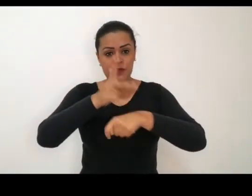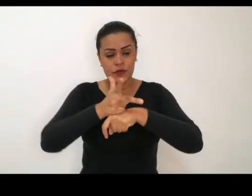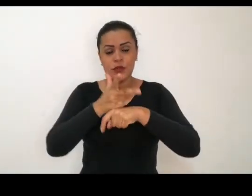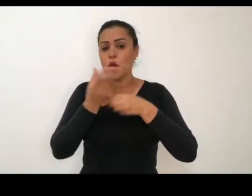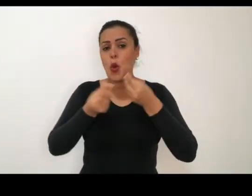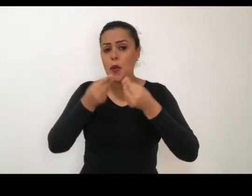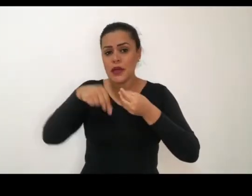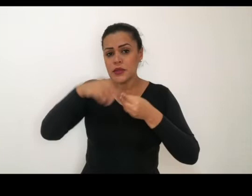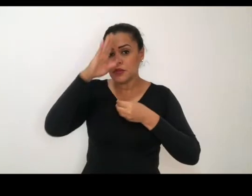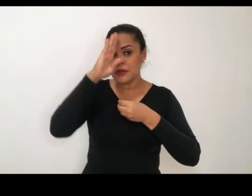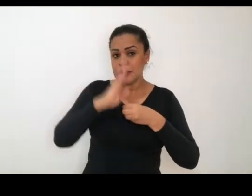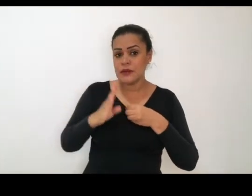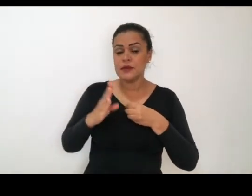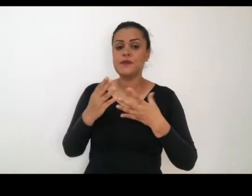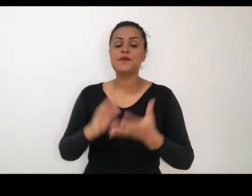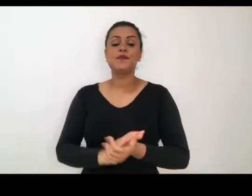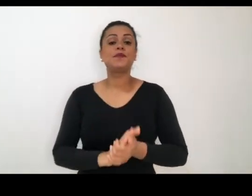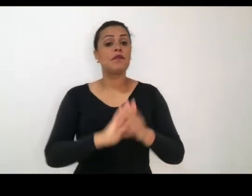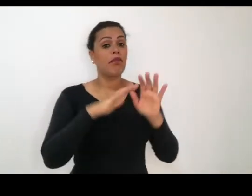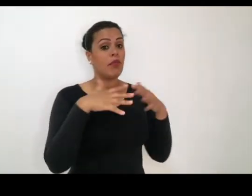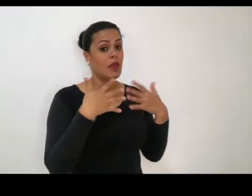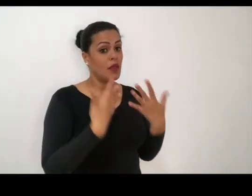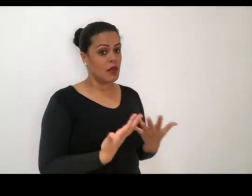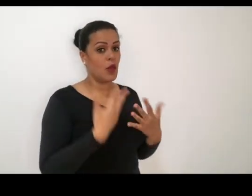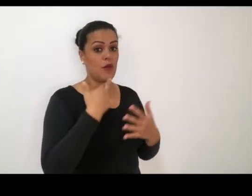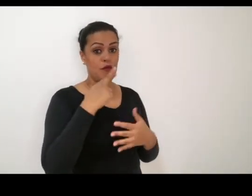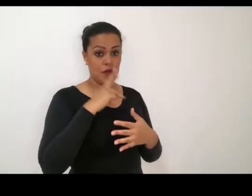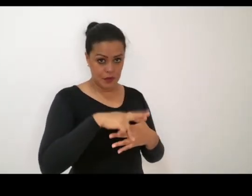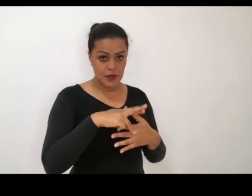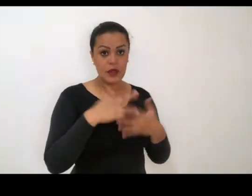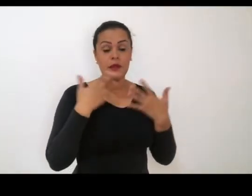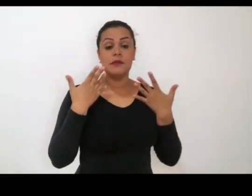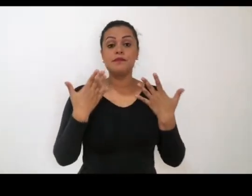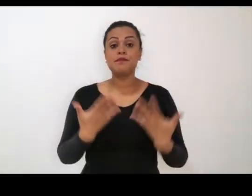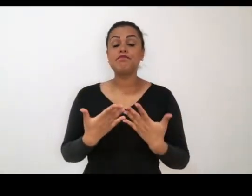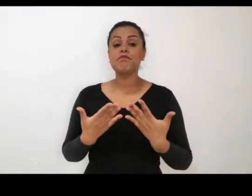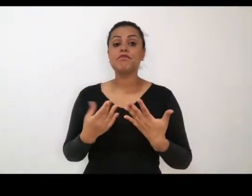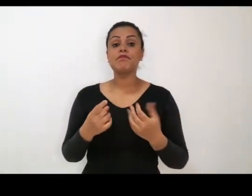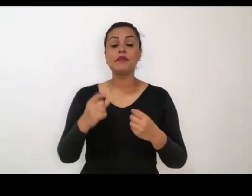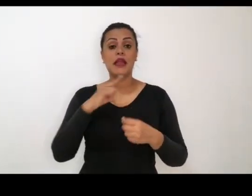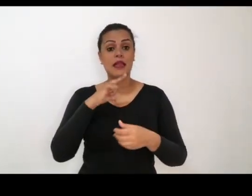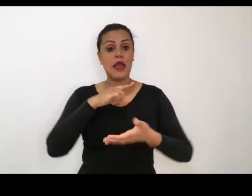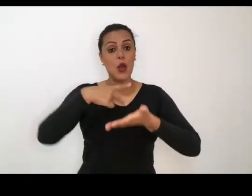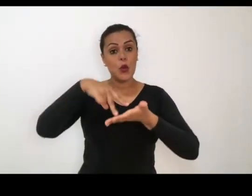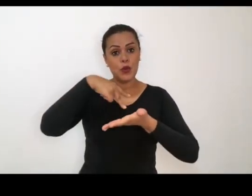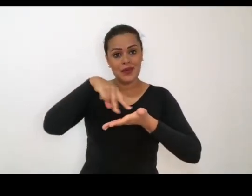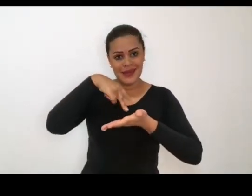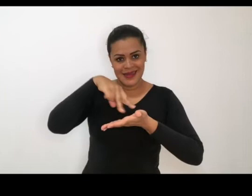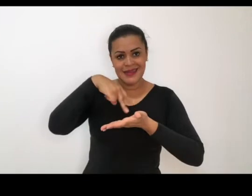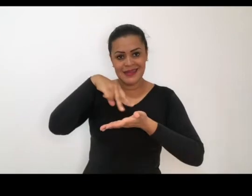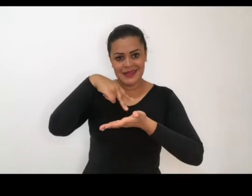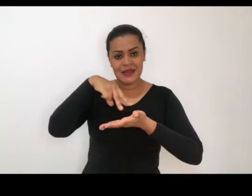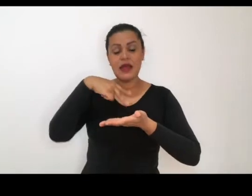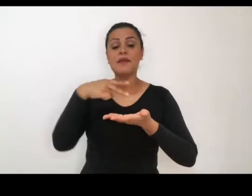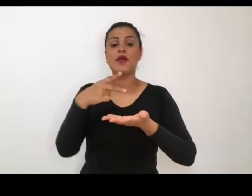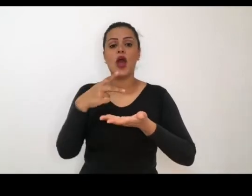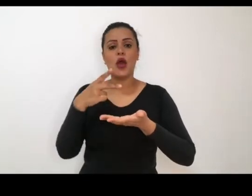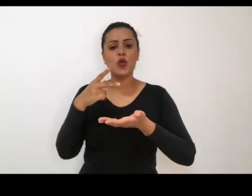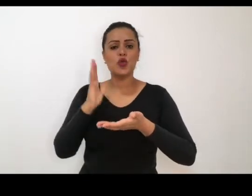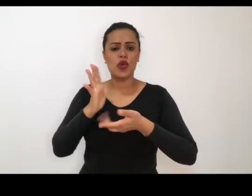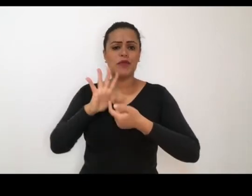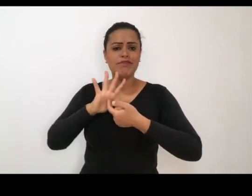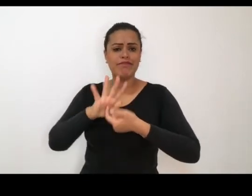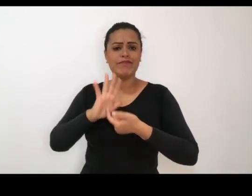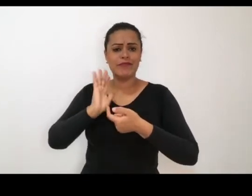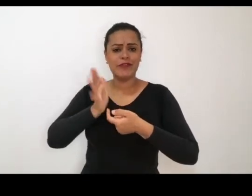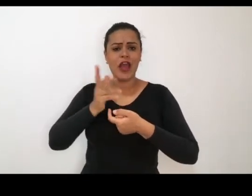vou usar o próprio Dança em Foco, que é o festival, né, que eu trabalho há algum tempo, já a gente vai para a